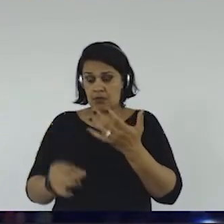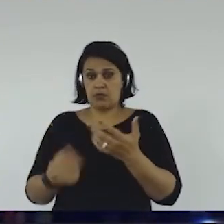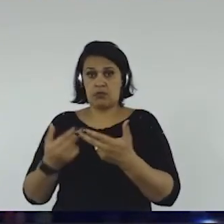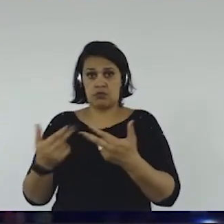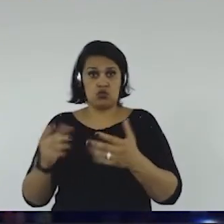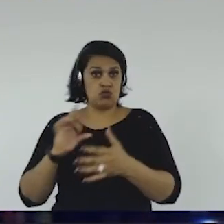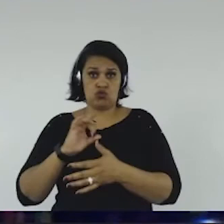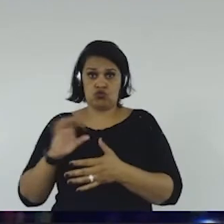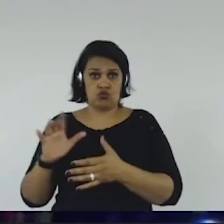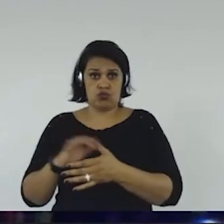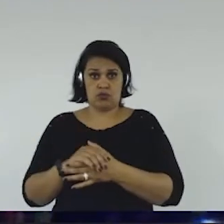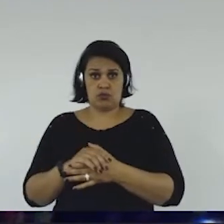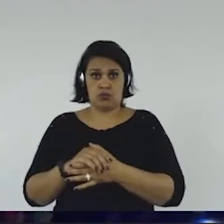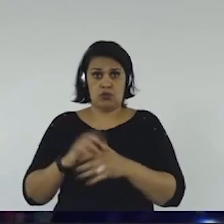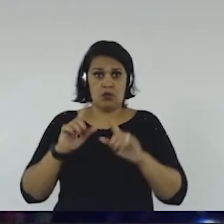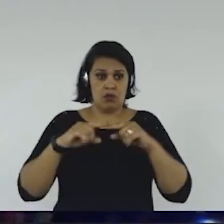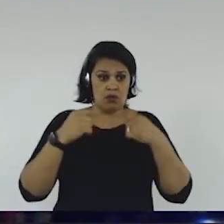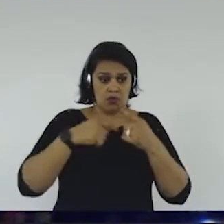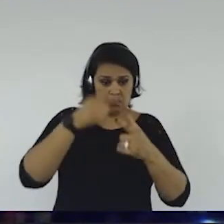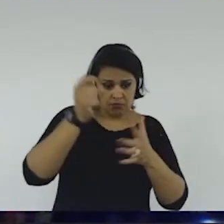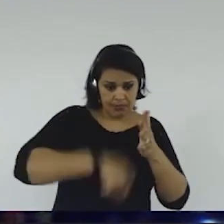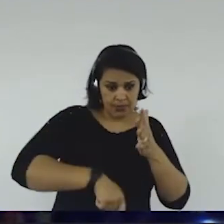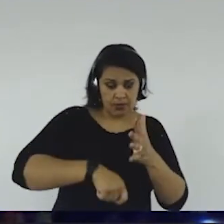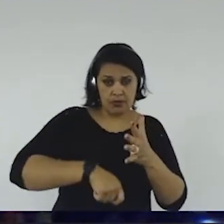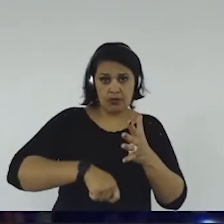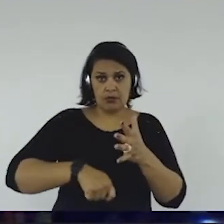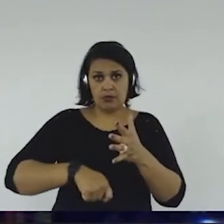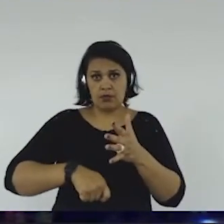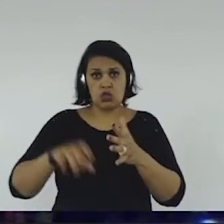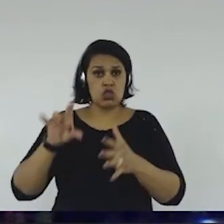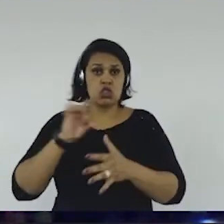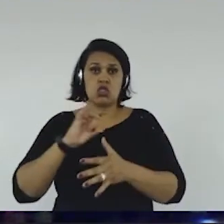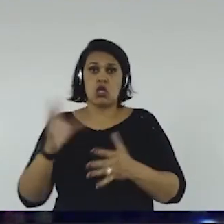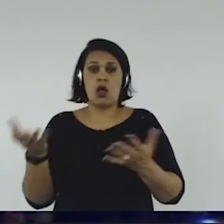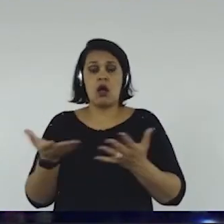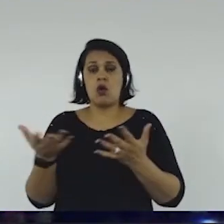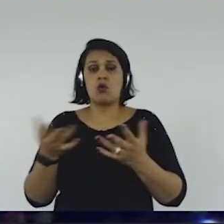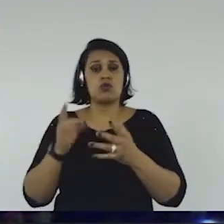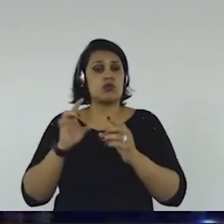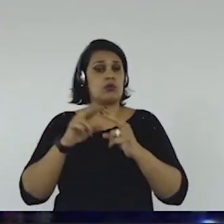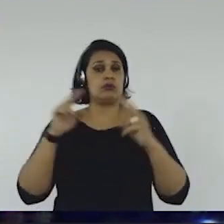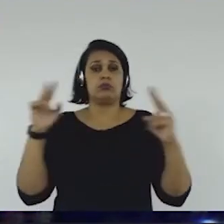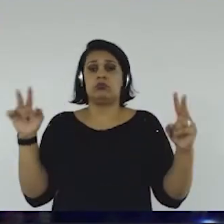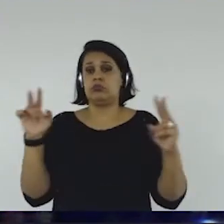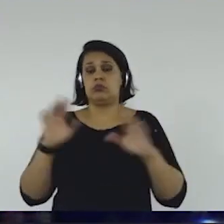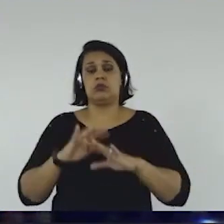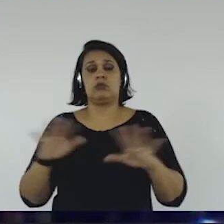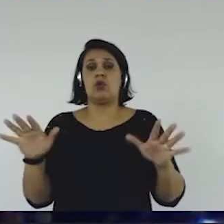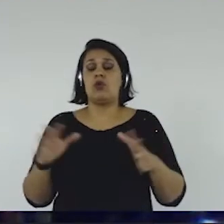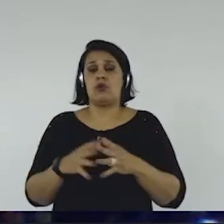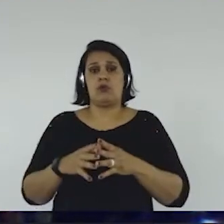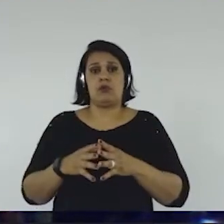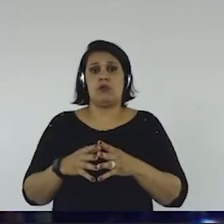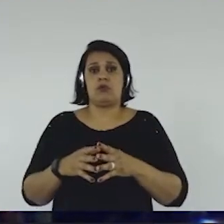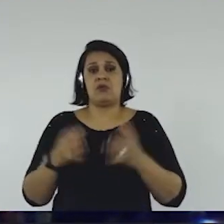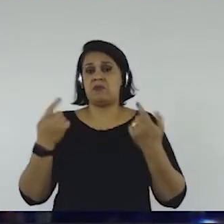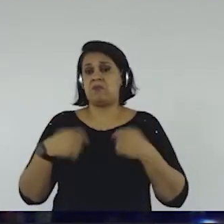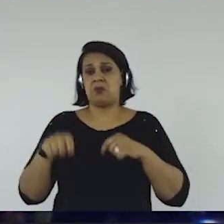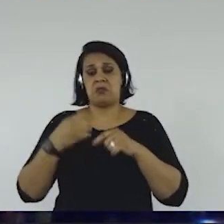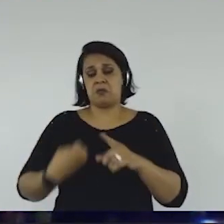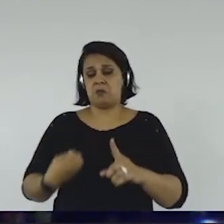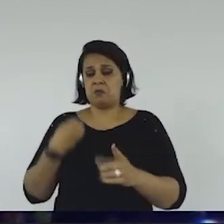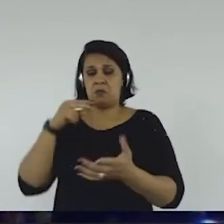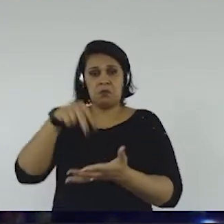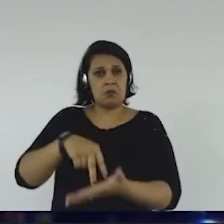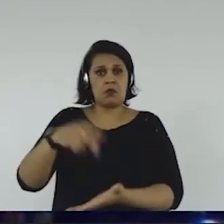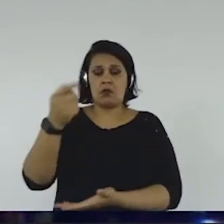as reuniões para assinatura de termo de arbitragem já praticamente hoje não exigem a presença física dos